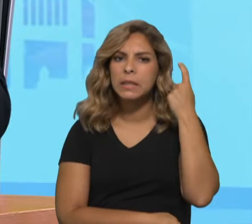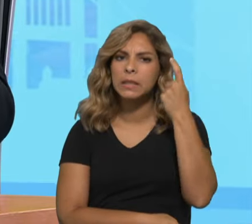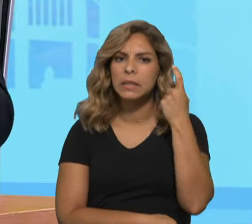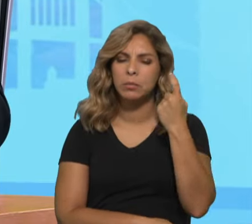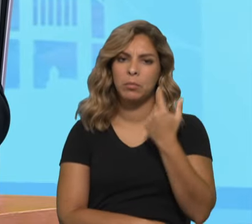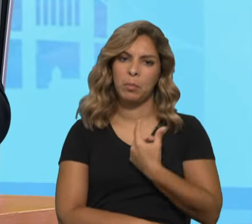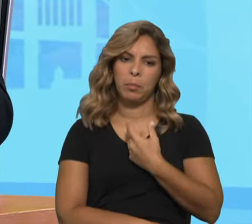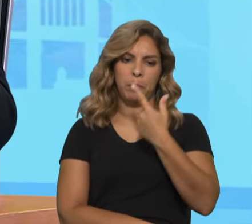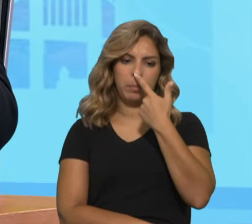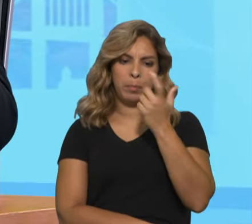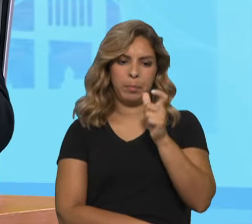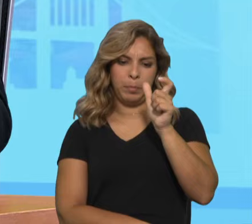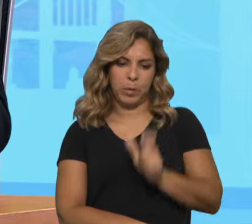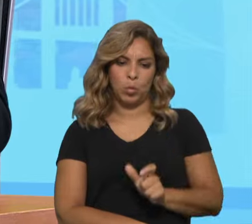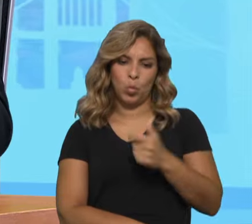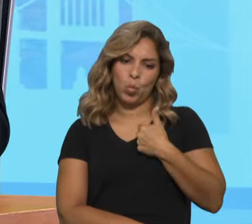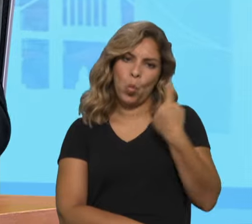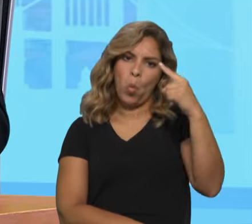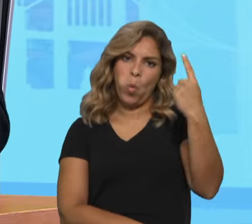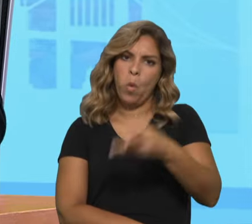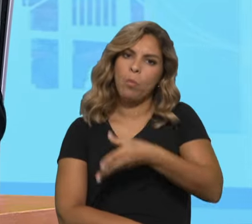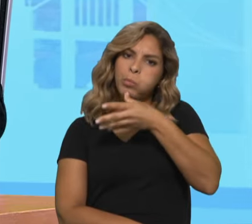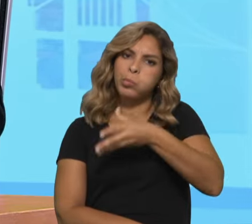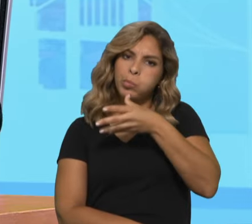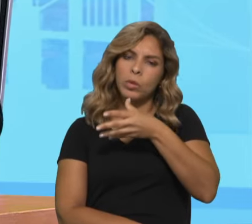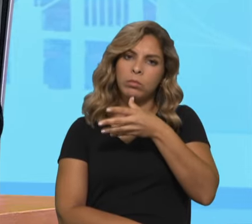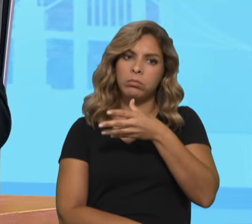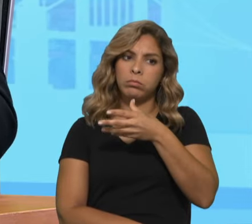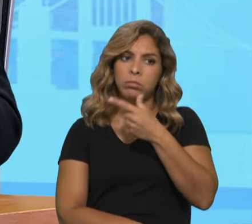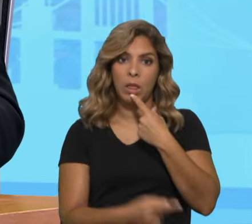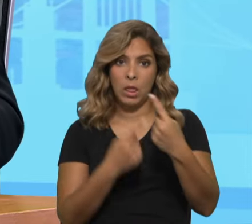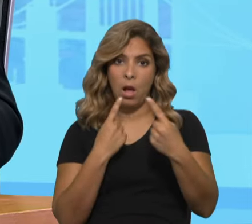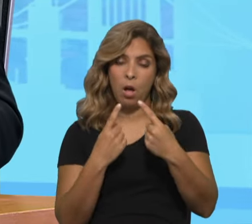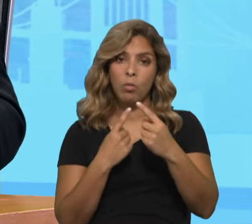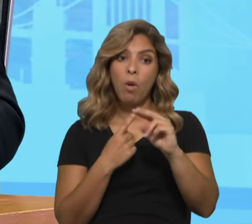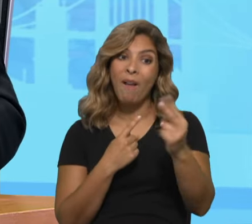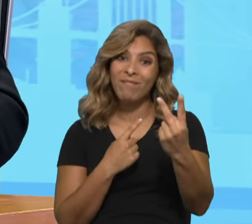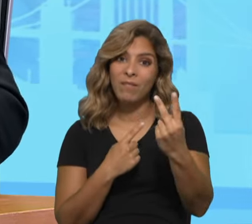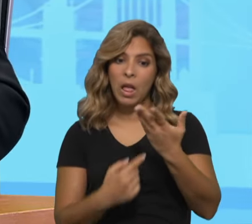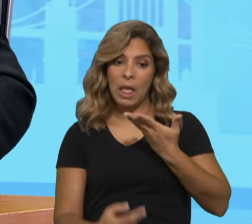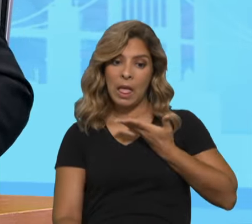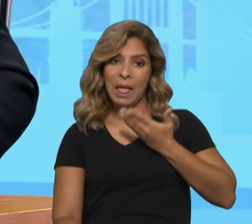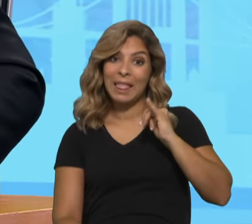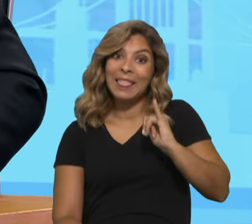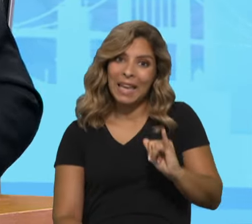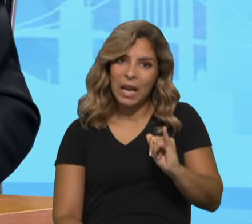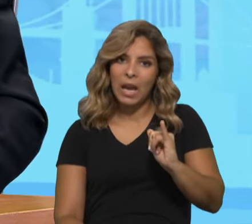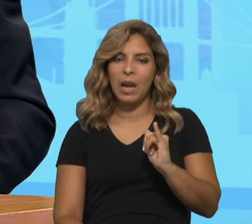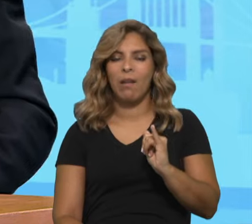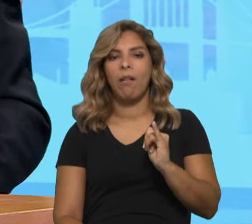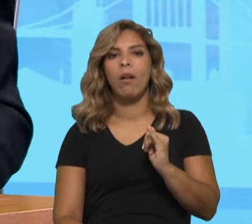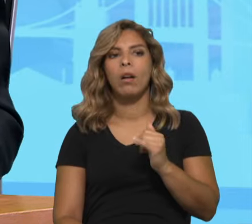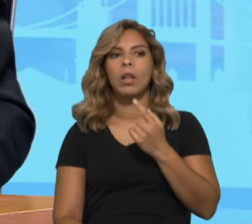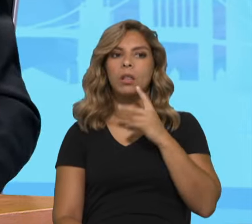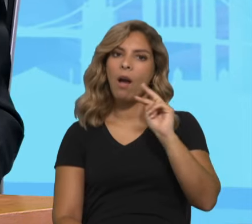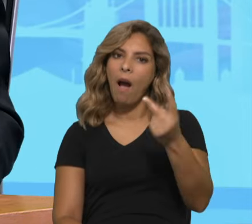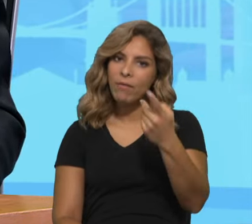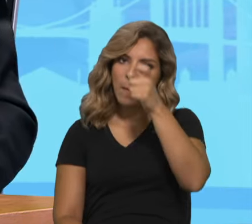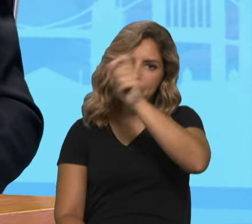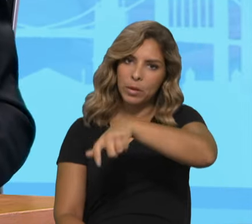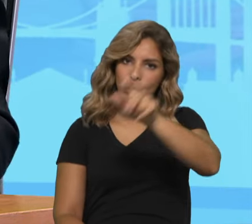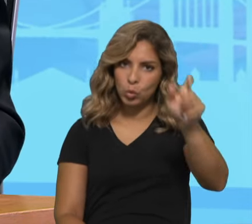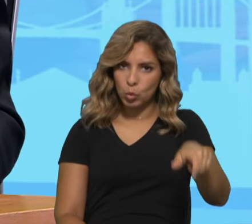em que só sou eu a falar, e o diálogo seria duas pessoas, porque o di sugere-nos que